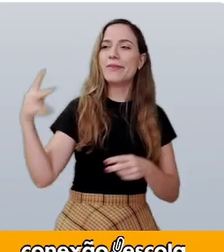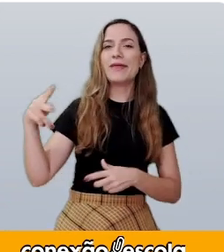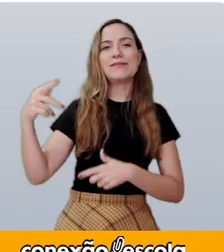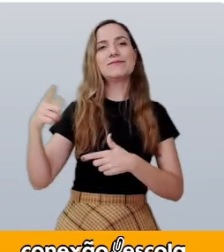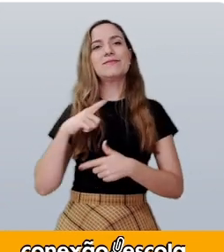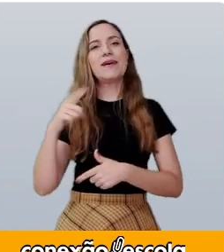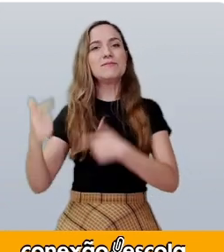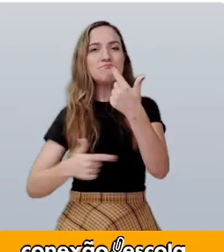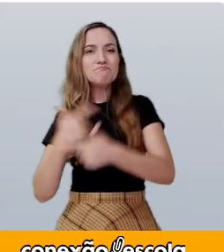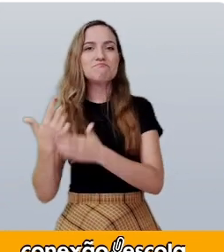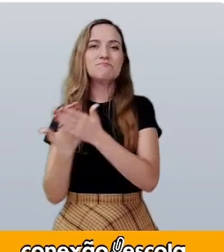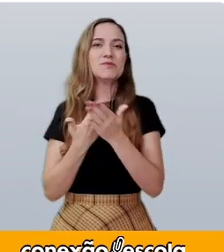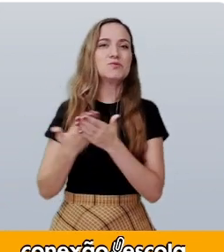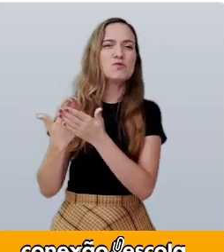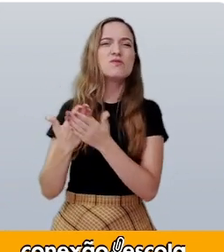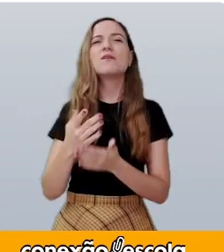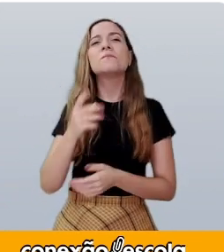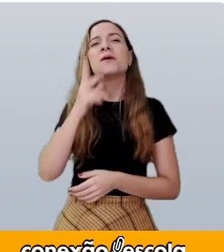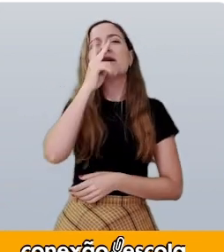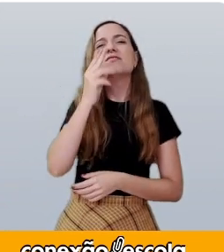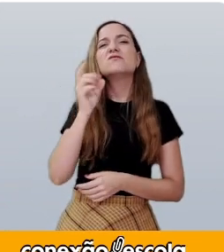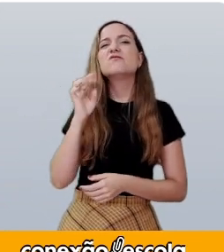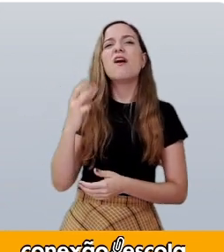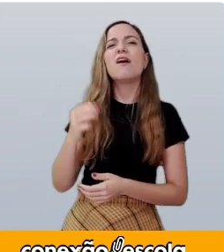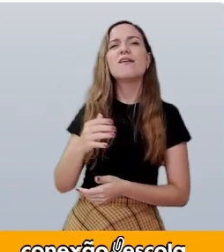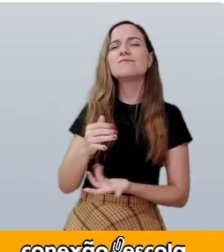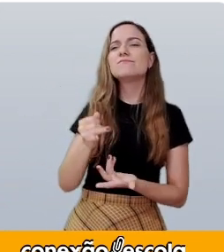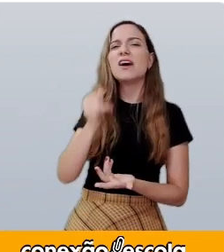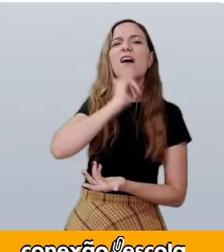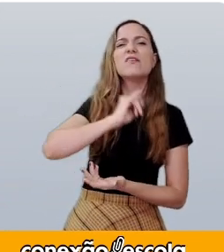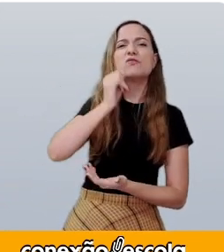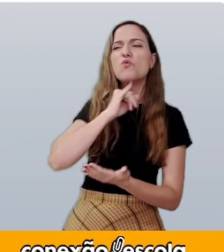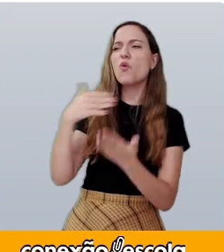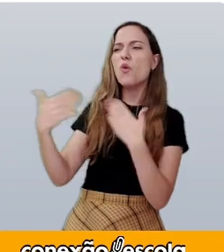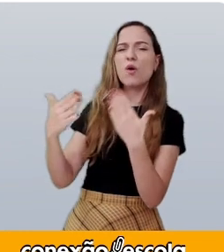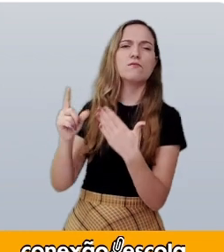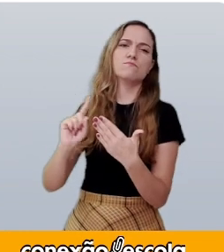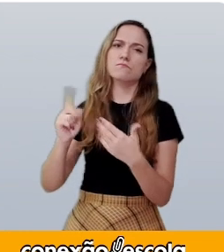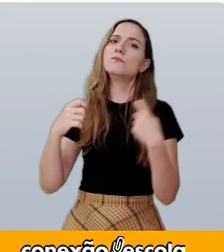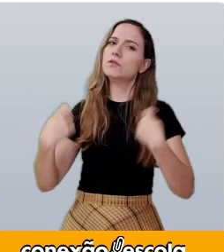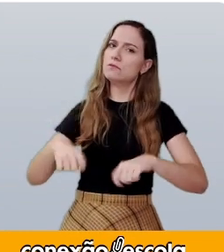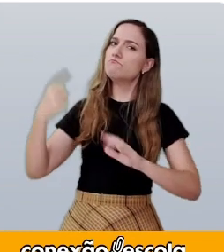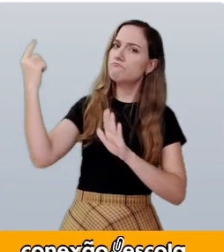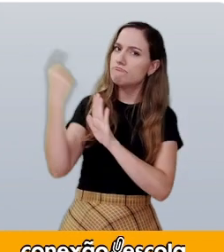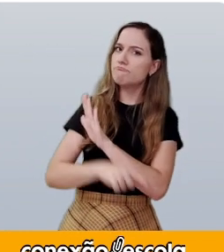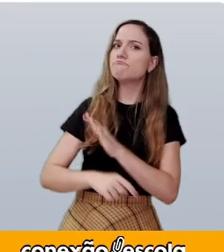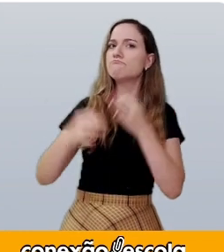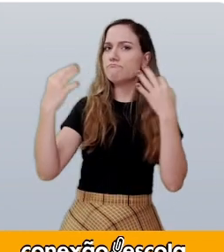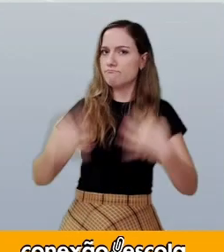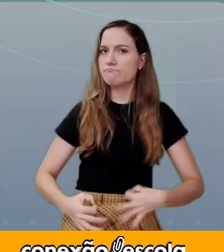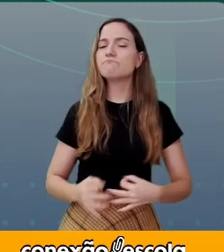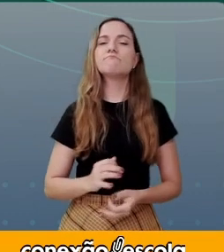para não criar um mero bate-papo sem relevância.